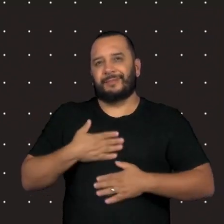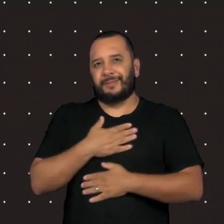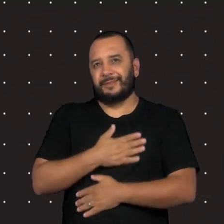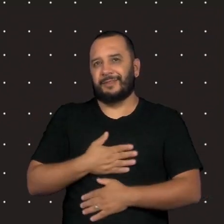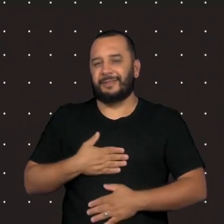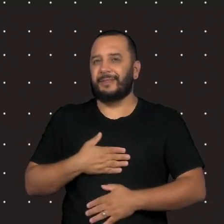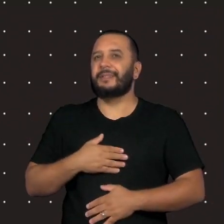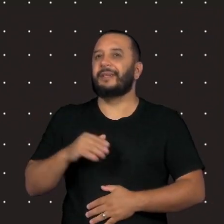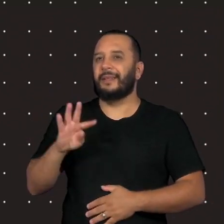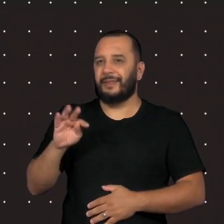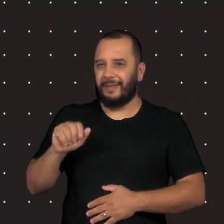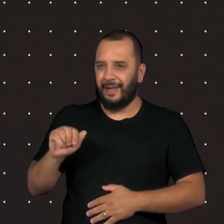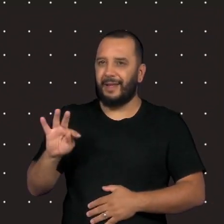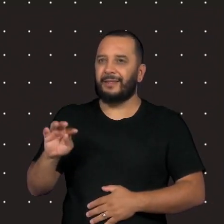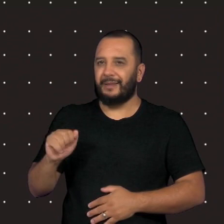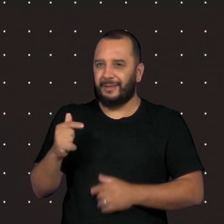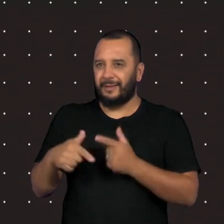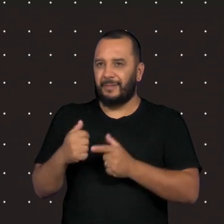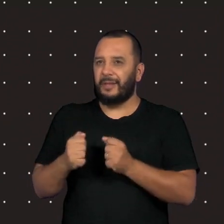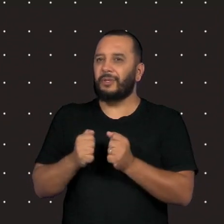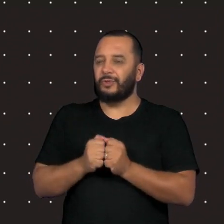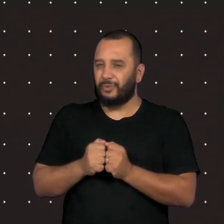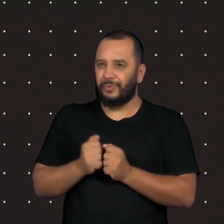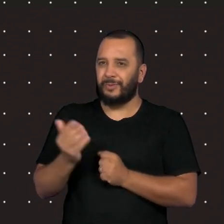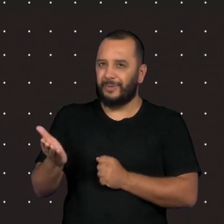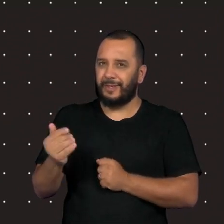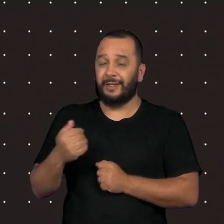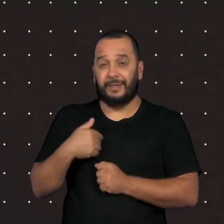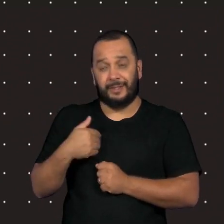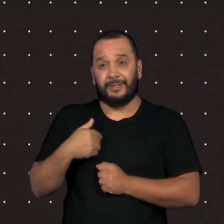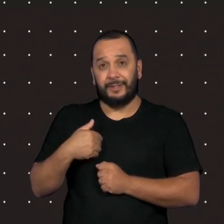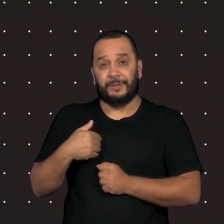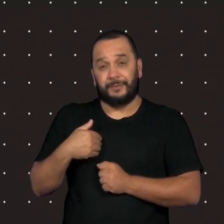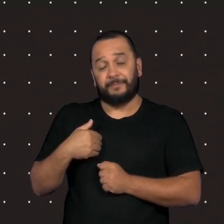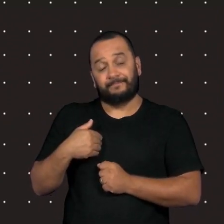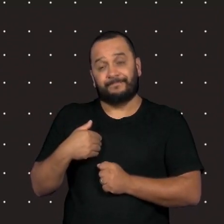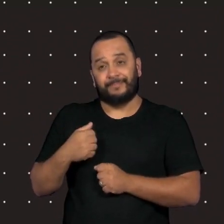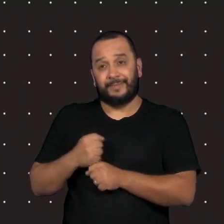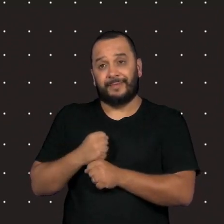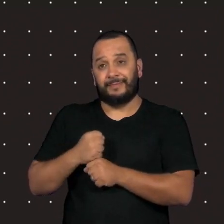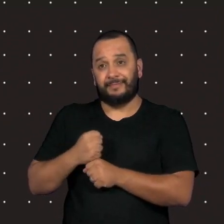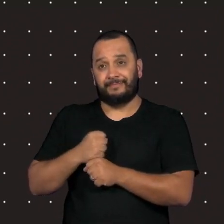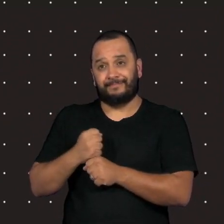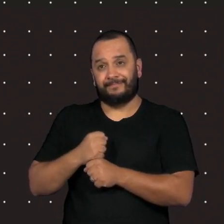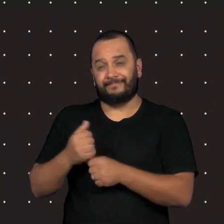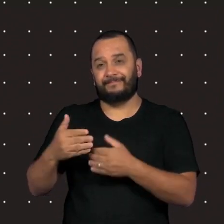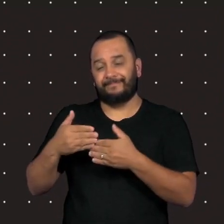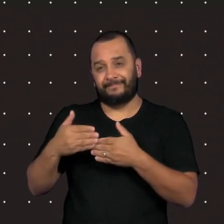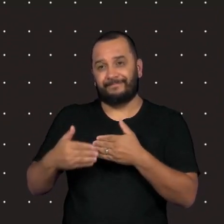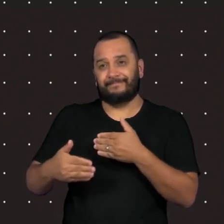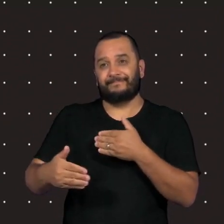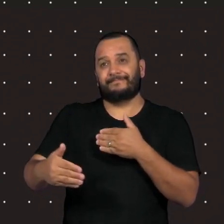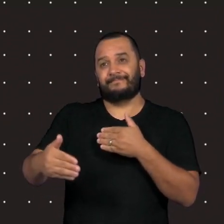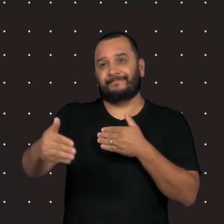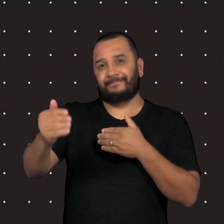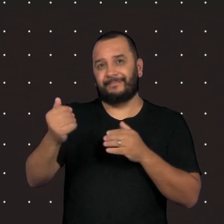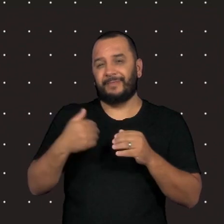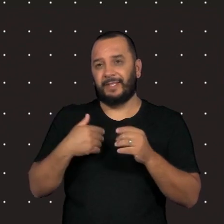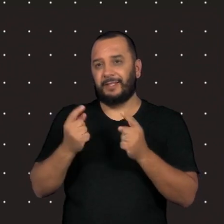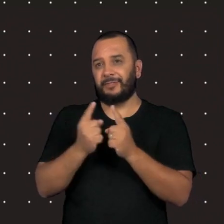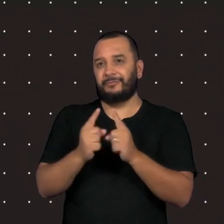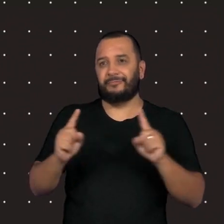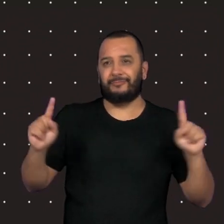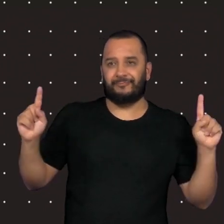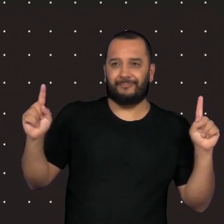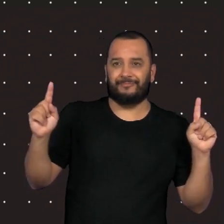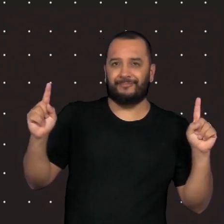a Tata nesse projeto. E nos últimos anos, felizmente, infelizmente, a gente tem se encontrado muito no campo de